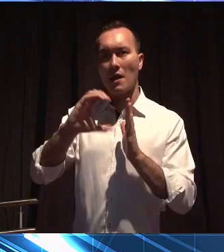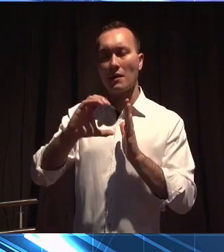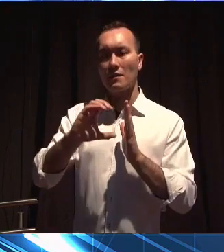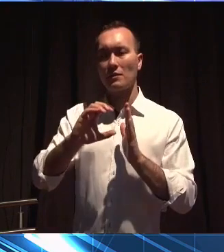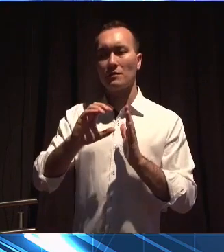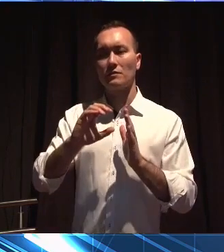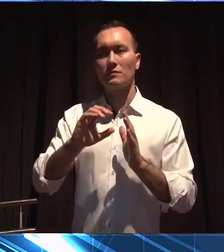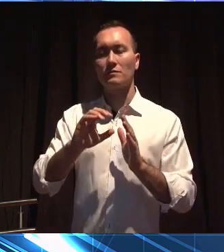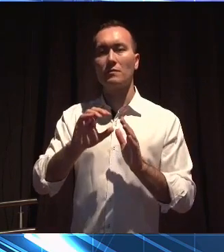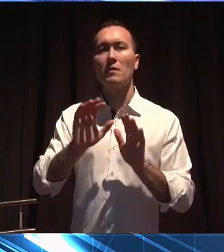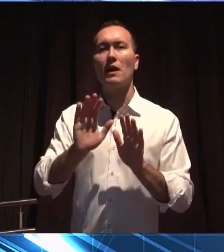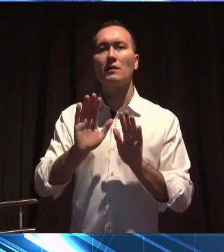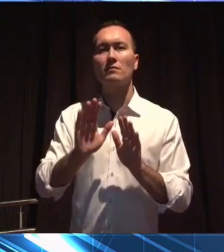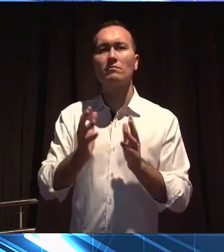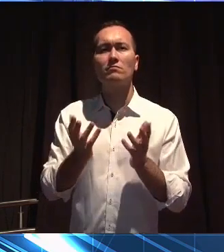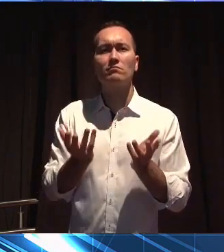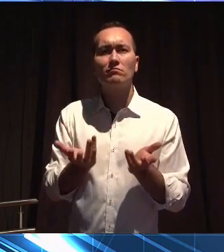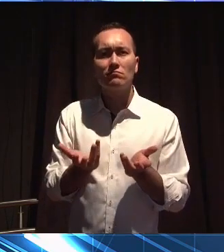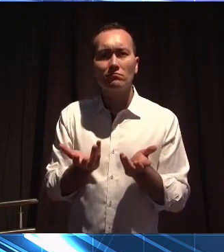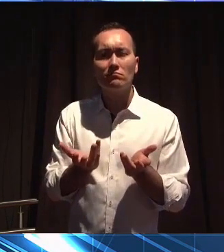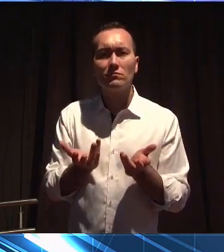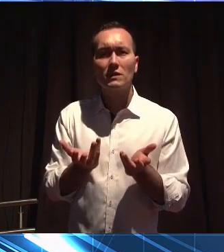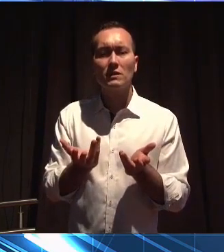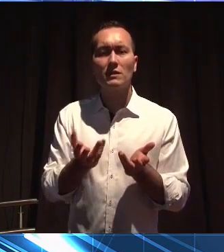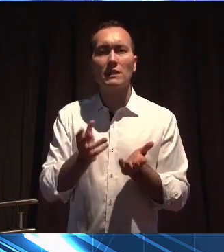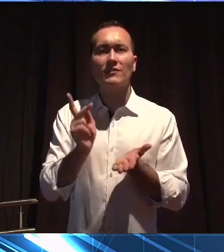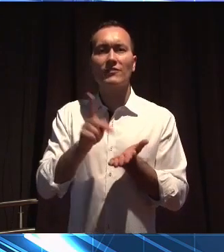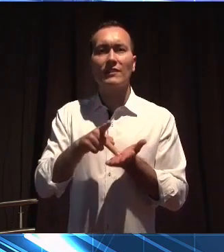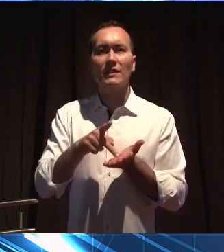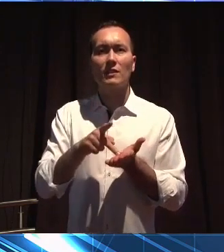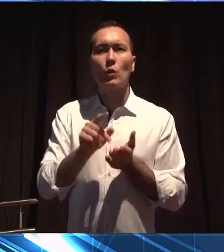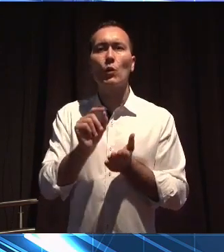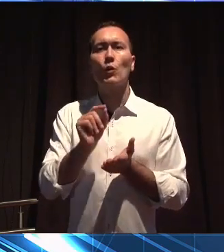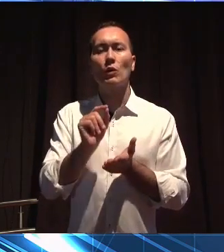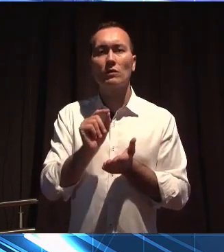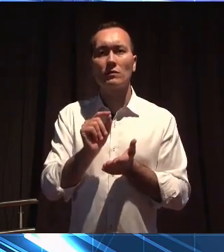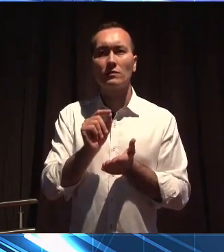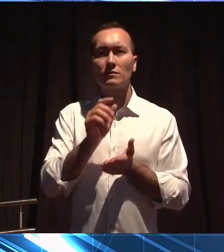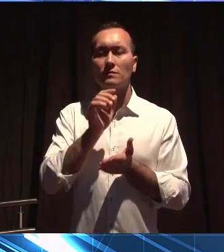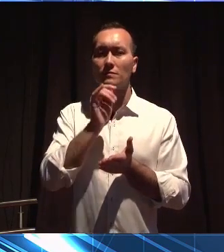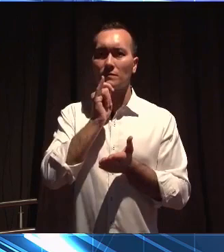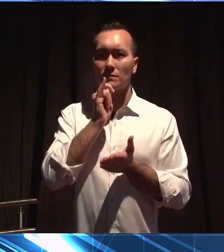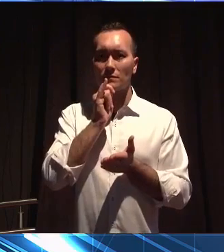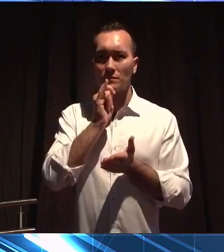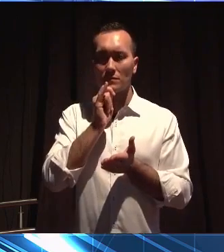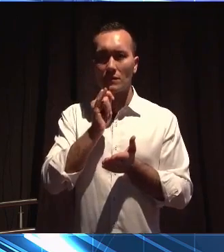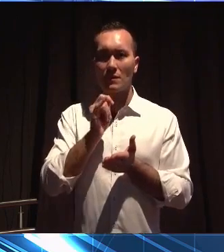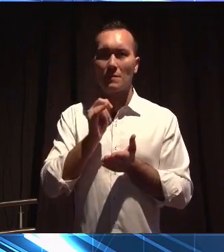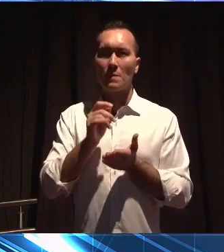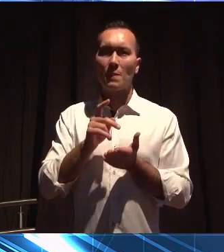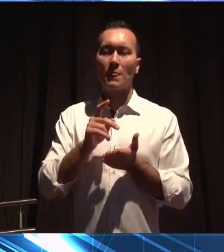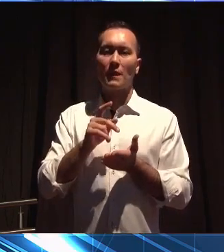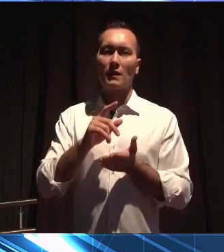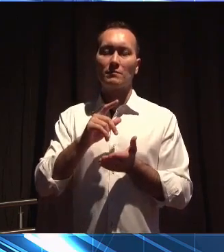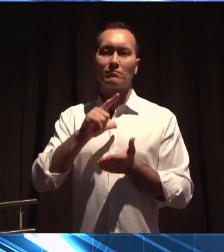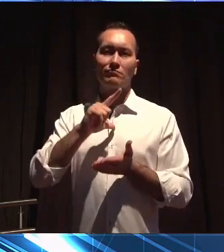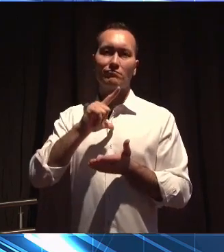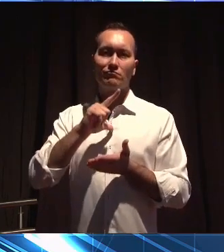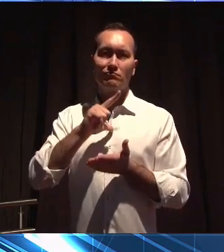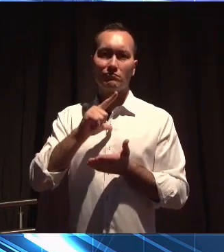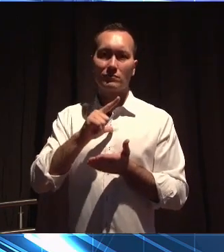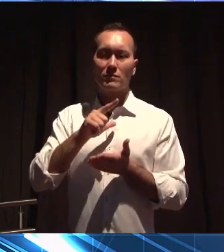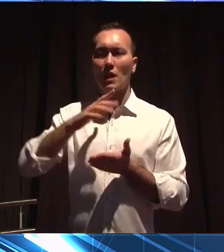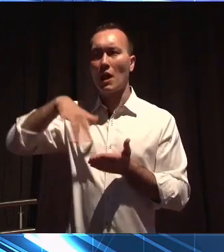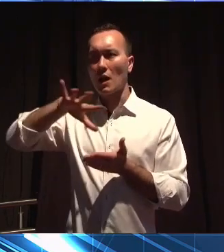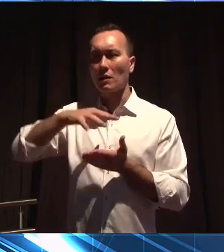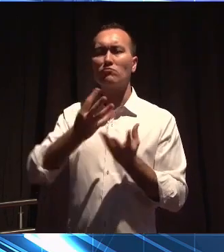alguém. Mas, na verdade, apesar dessa fantasia de ficção científica, de algo distante, a gente vê isso